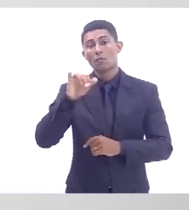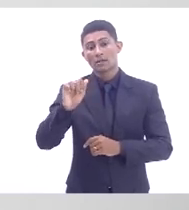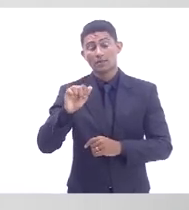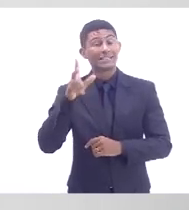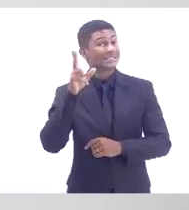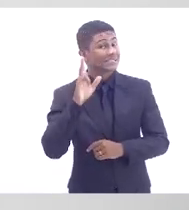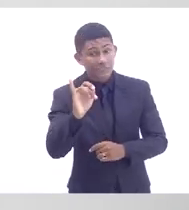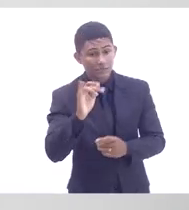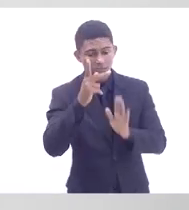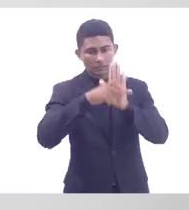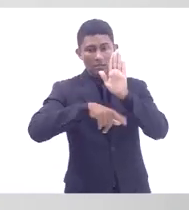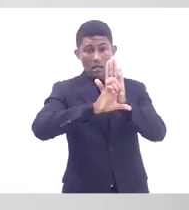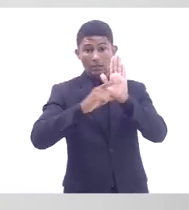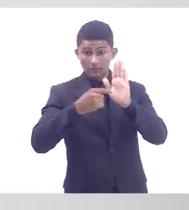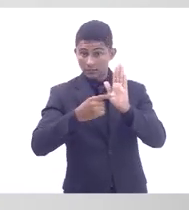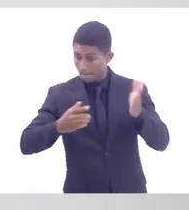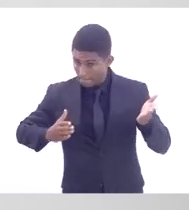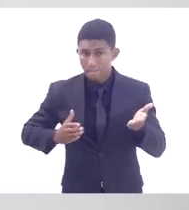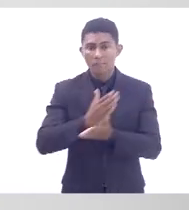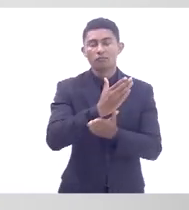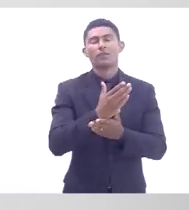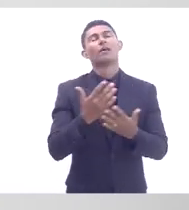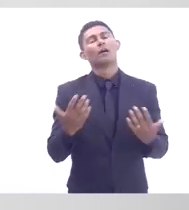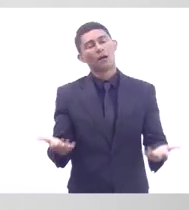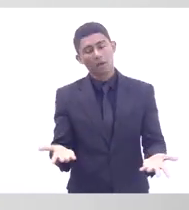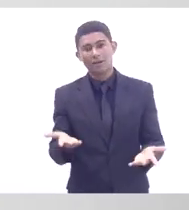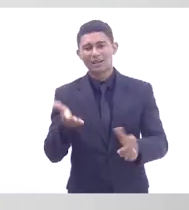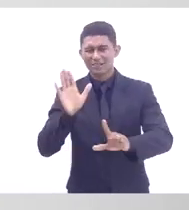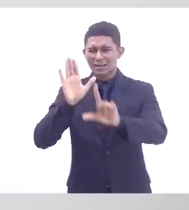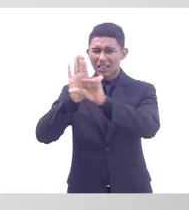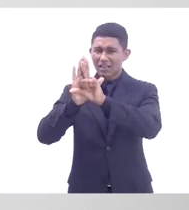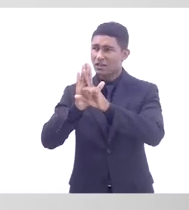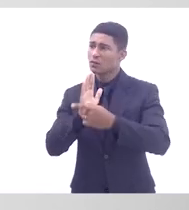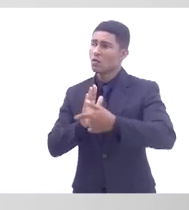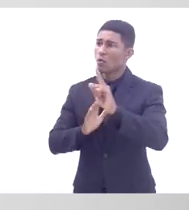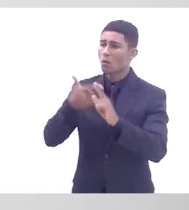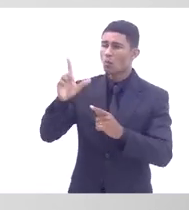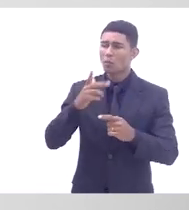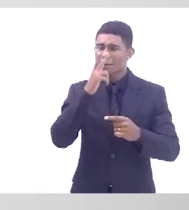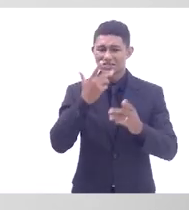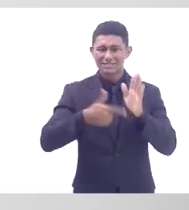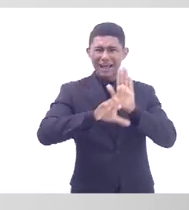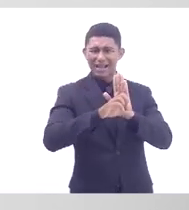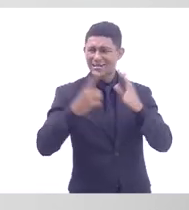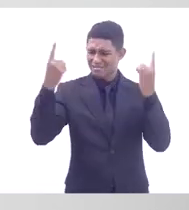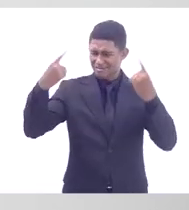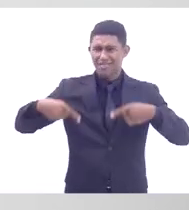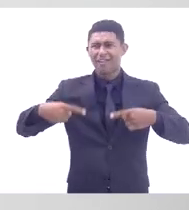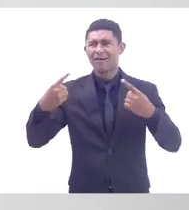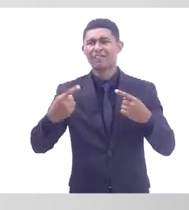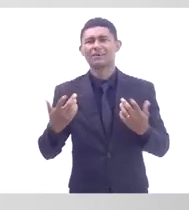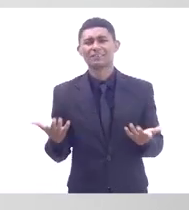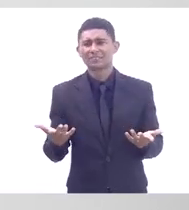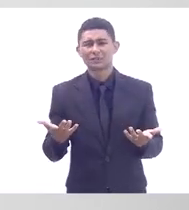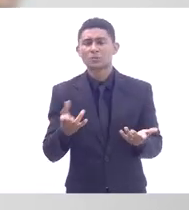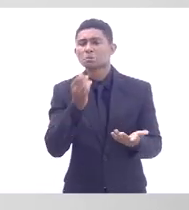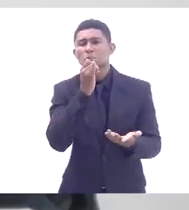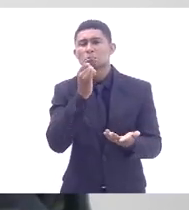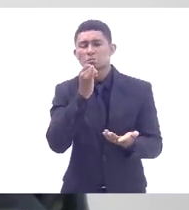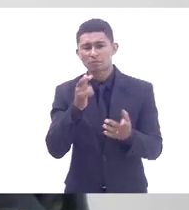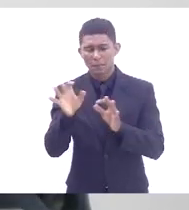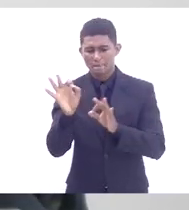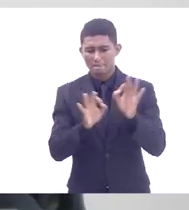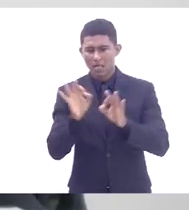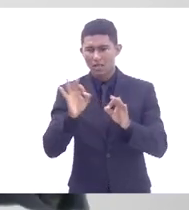legislação concorrente com a legislações já atualmente existentes né O que que valeria esse novo projeto o plano de carreira da